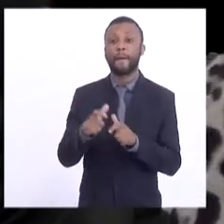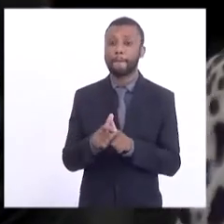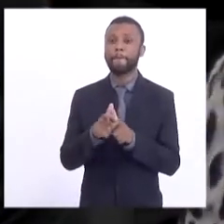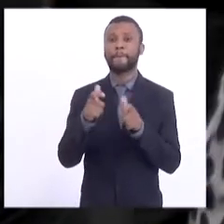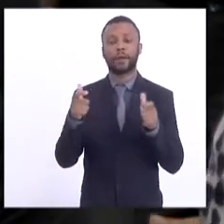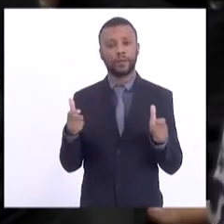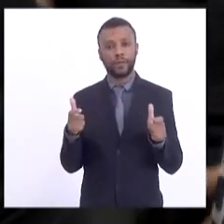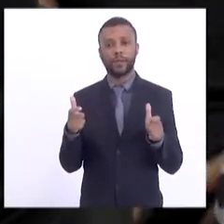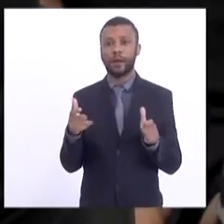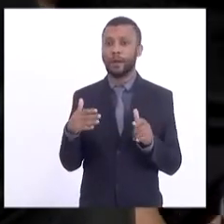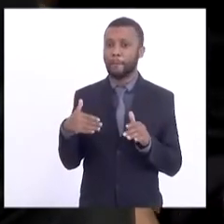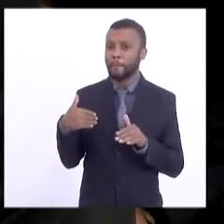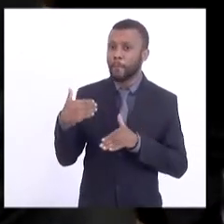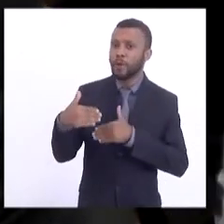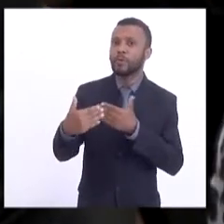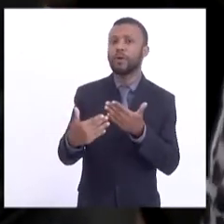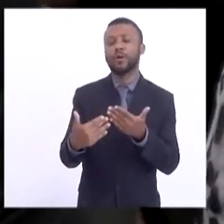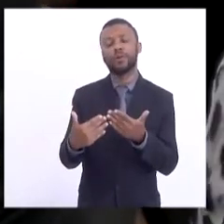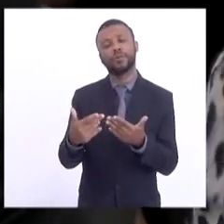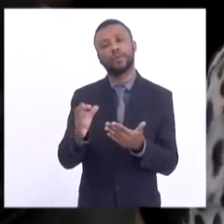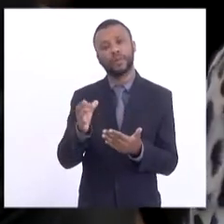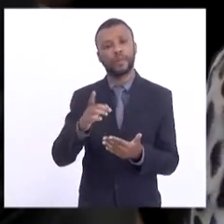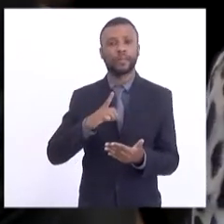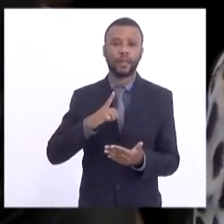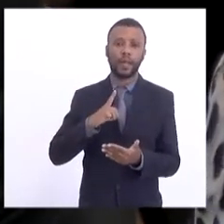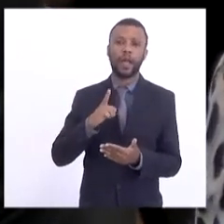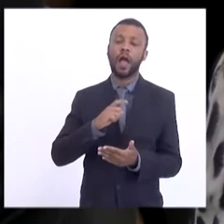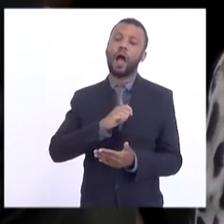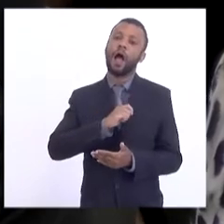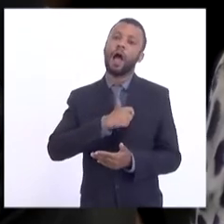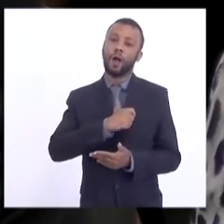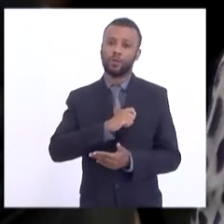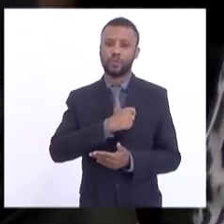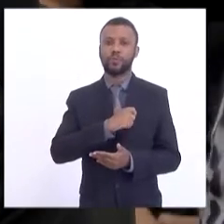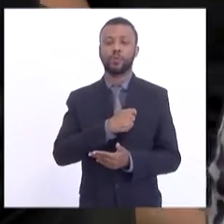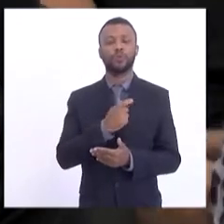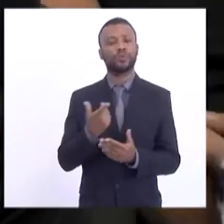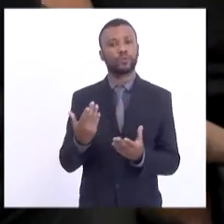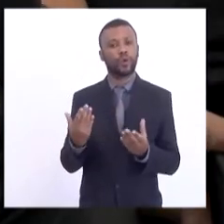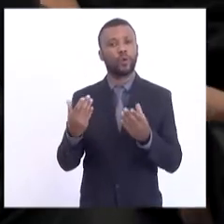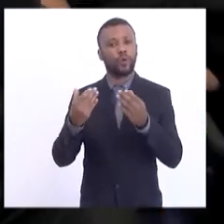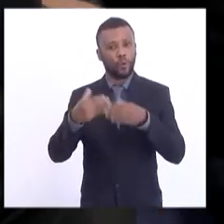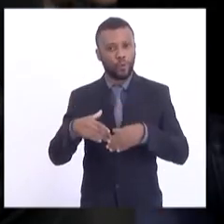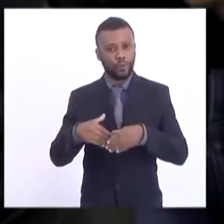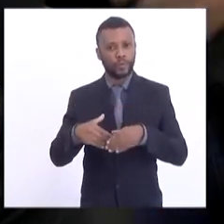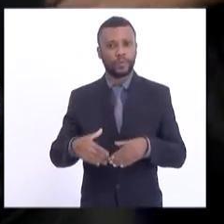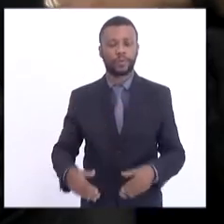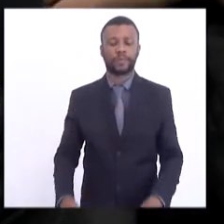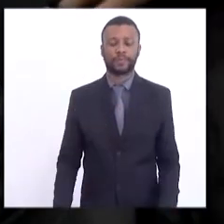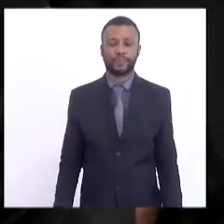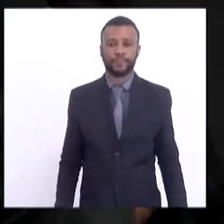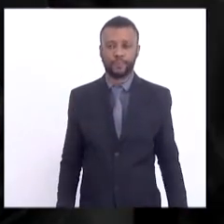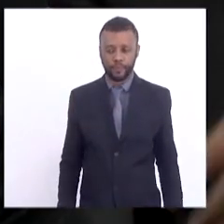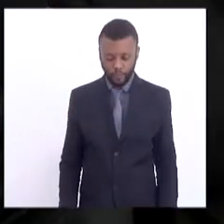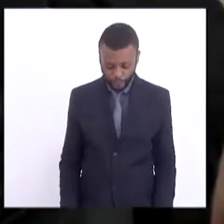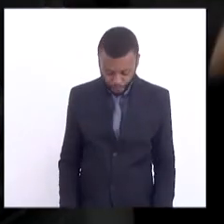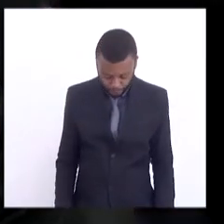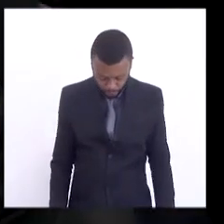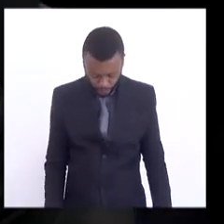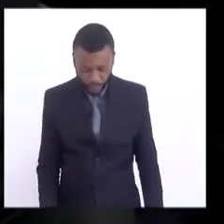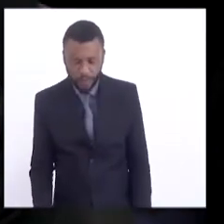maioria Por enquanto né ainda são de auditores concurs a ver então